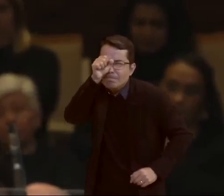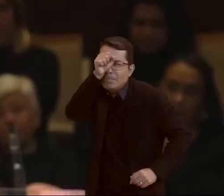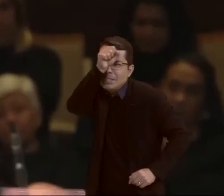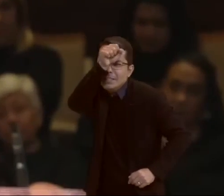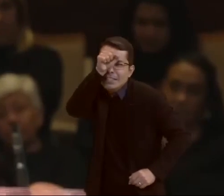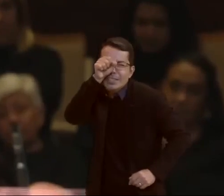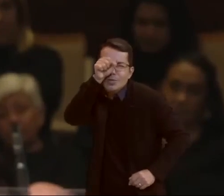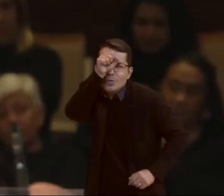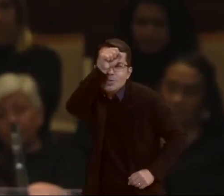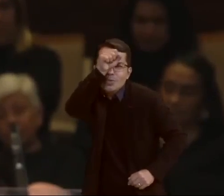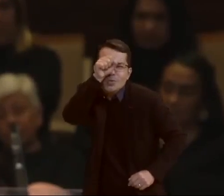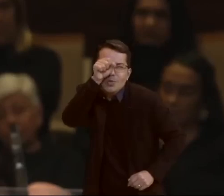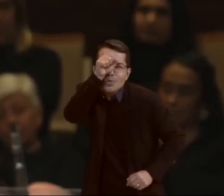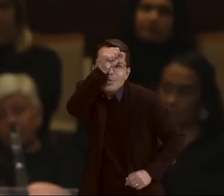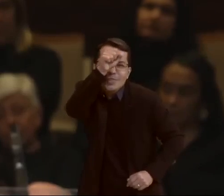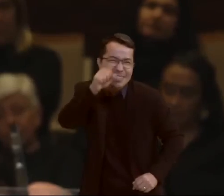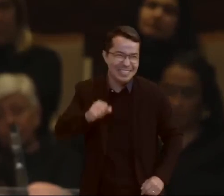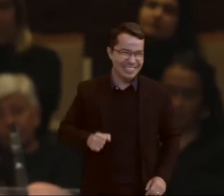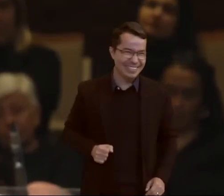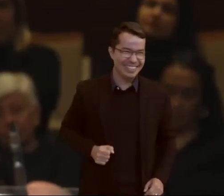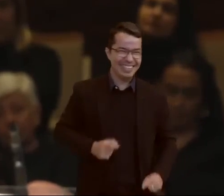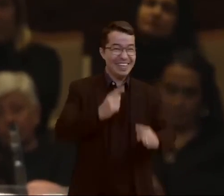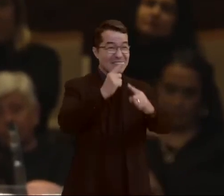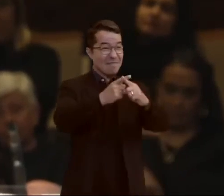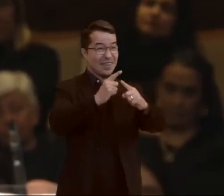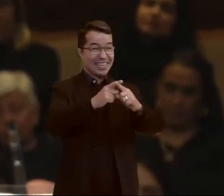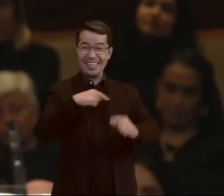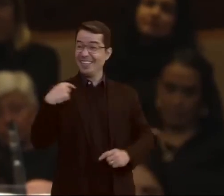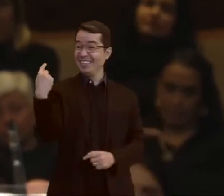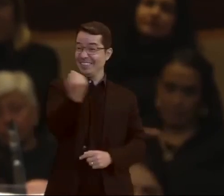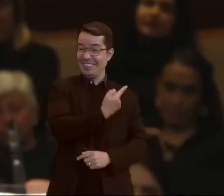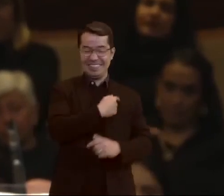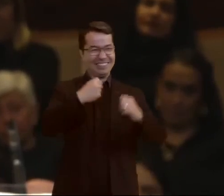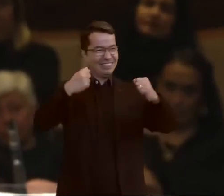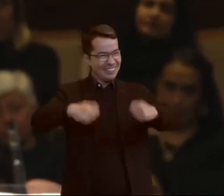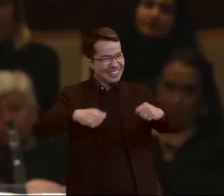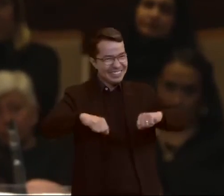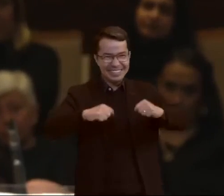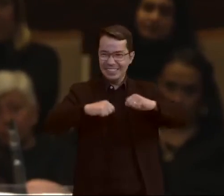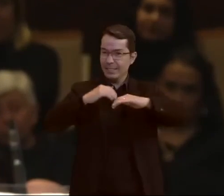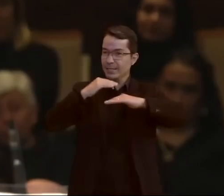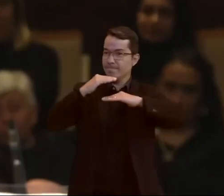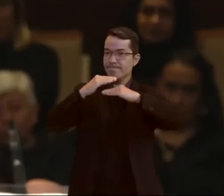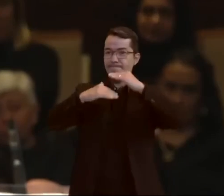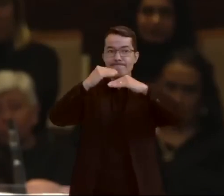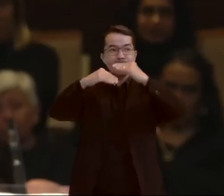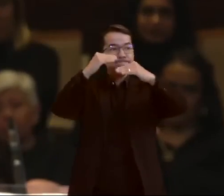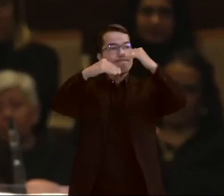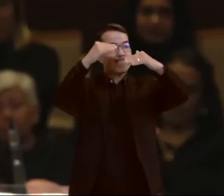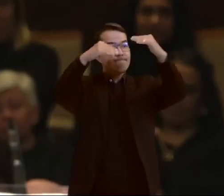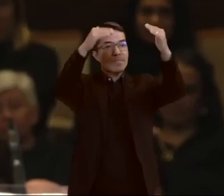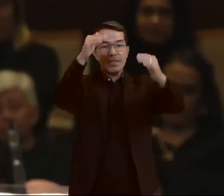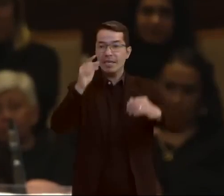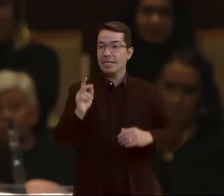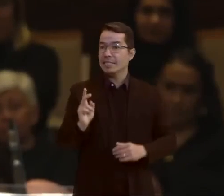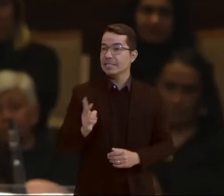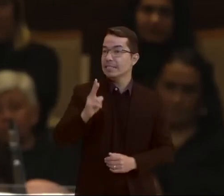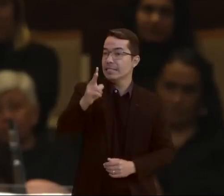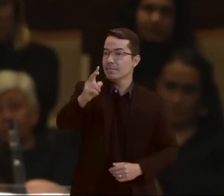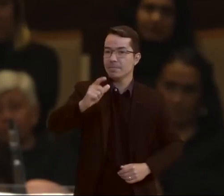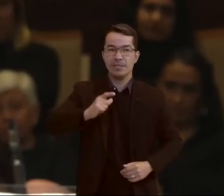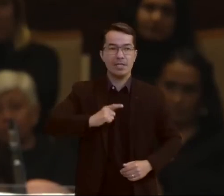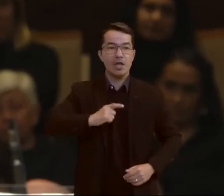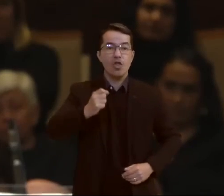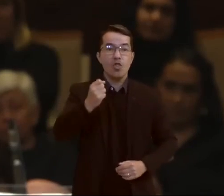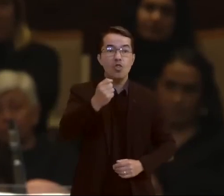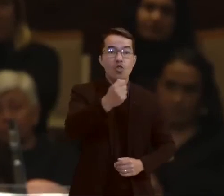maturidade precisa se desenvolver todo o tempo. Sempre vão surgir novos desafios, novas circunstâncias na vida, para